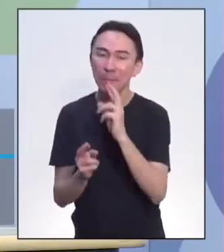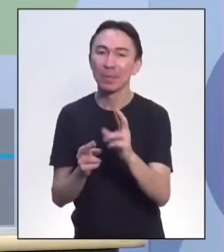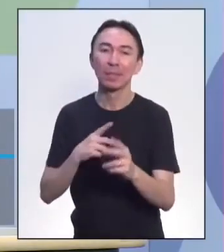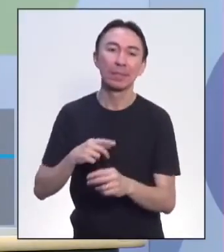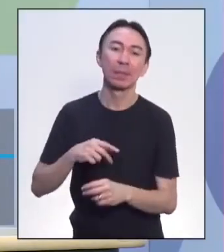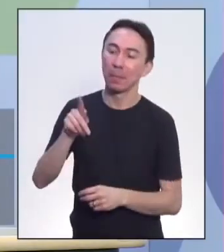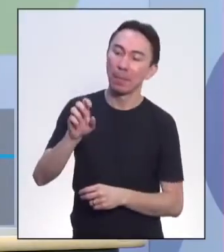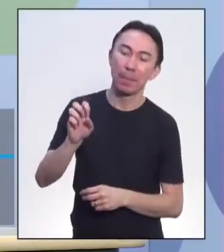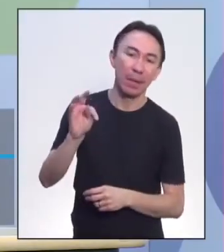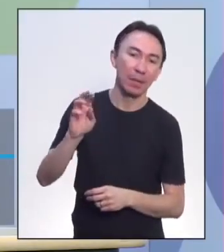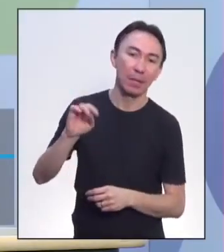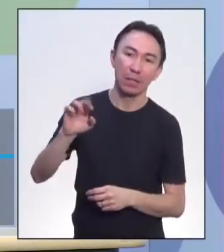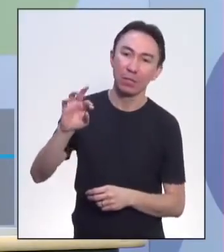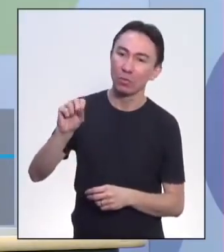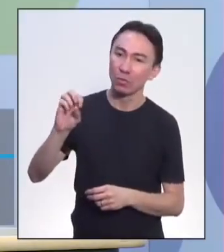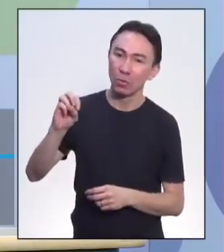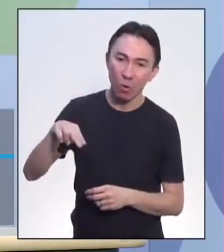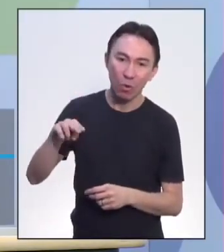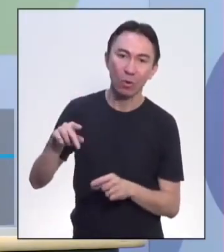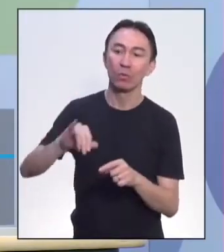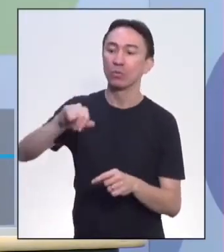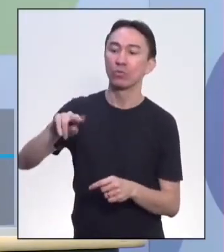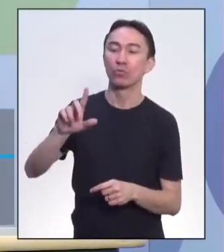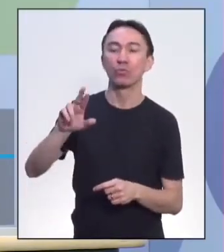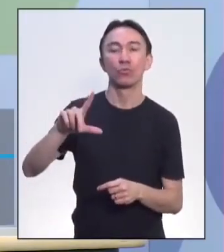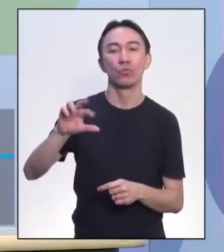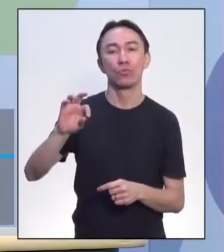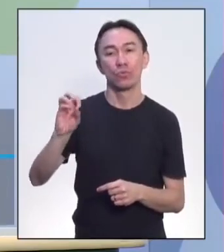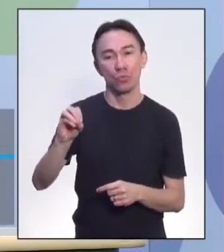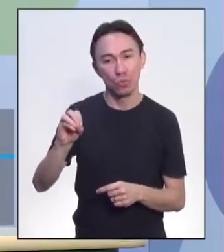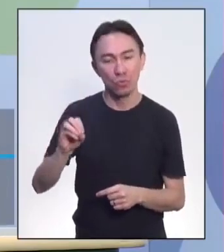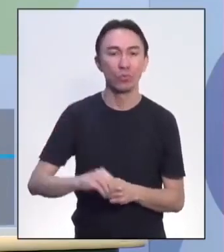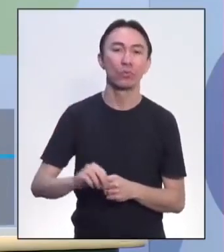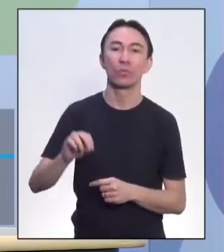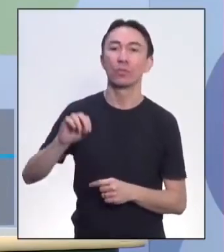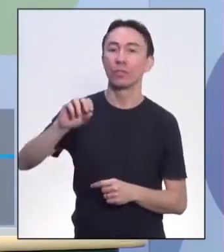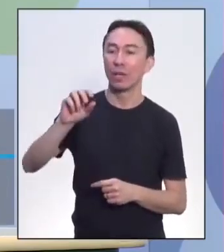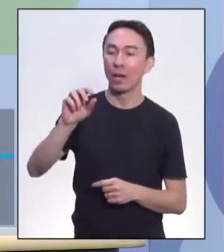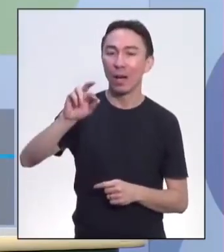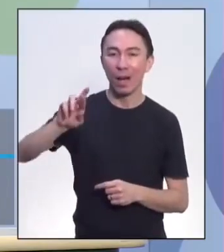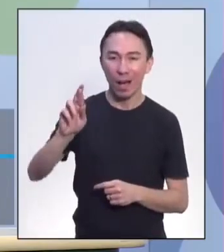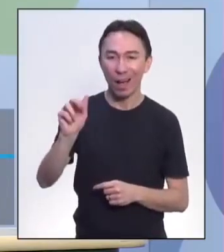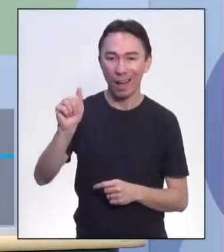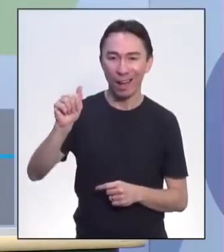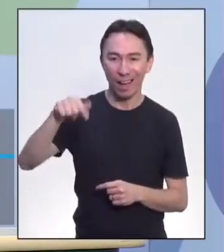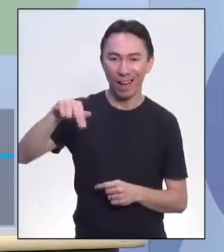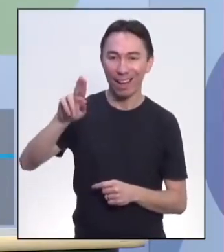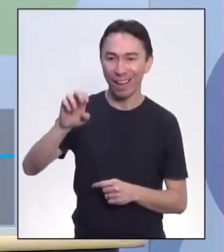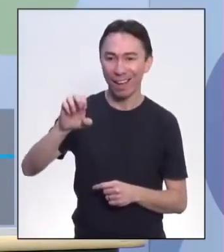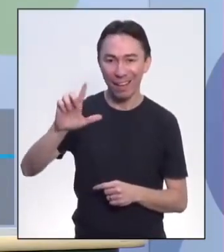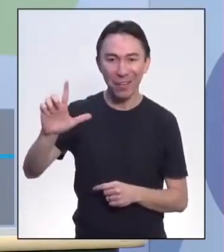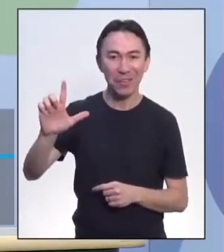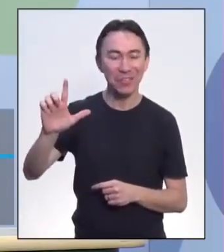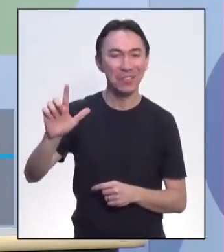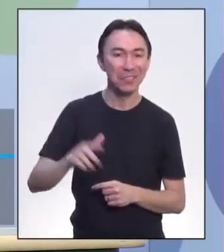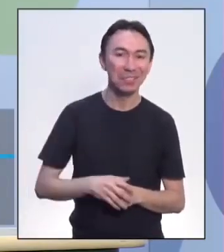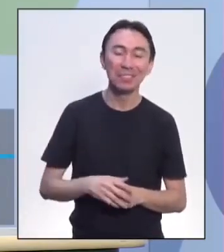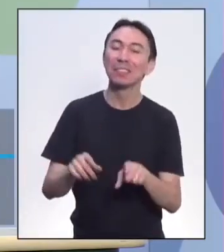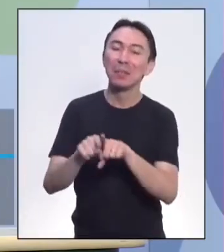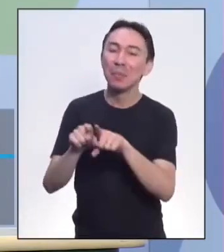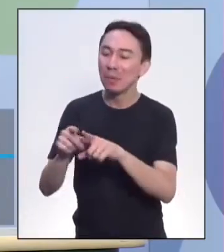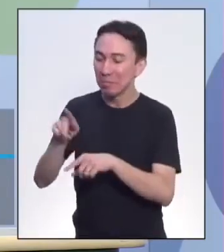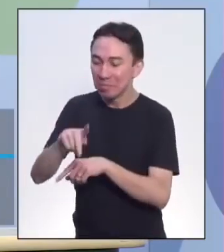o Peterson, o Júlio, o Giovanni, o Christian e a Raquel. Quero agradecer a presença de alguns